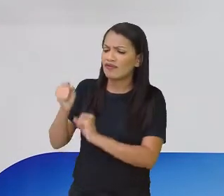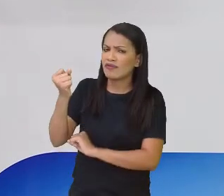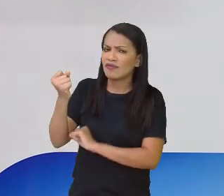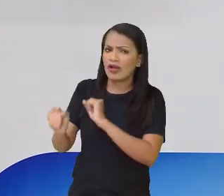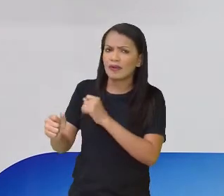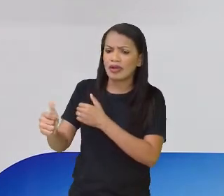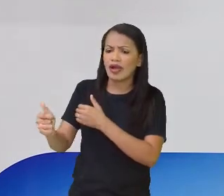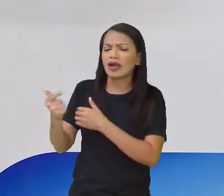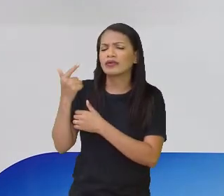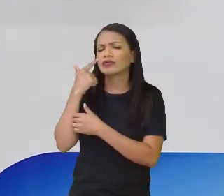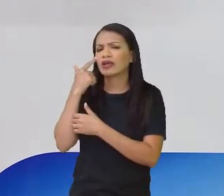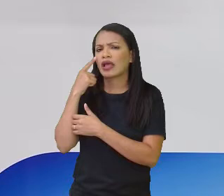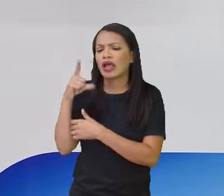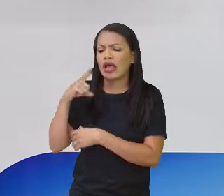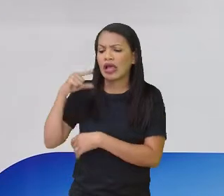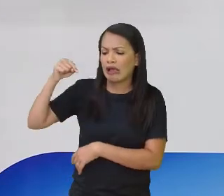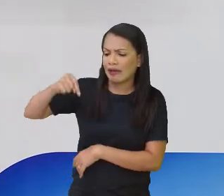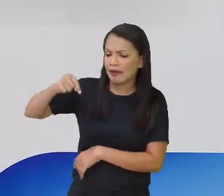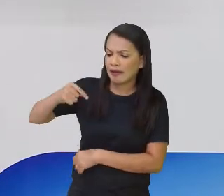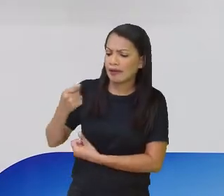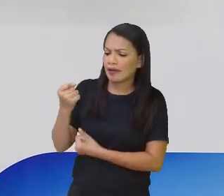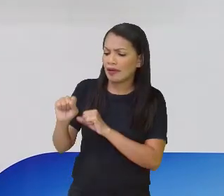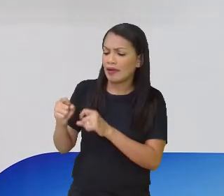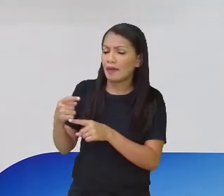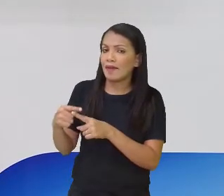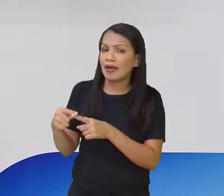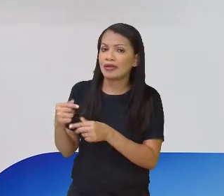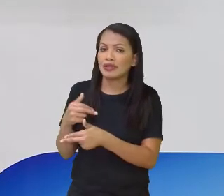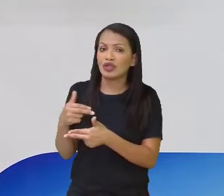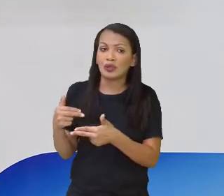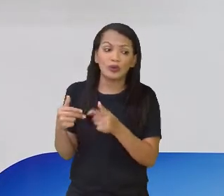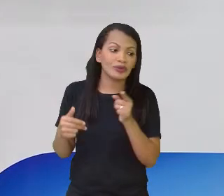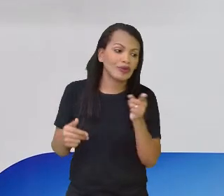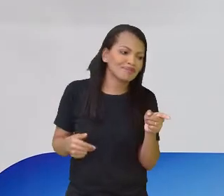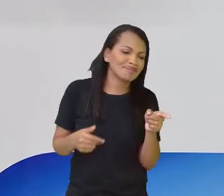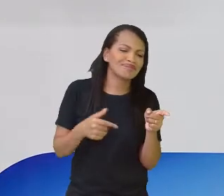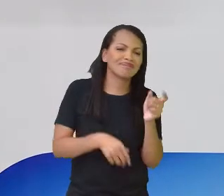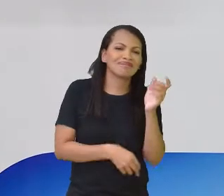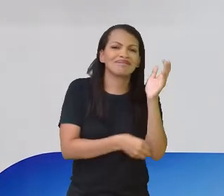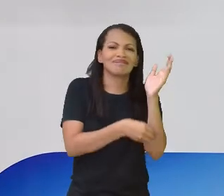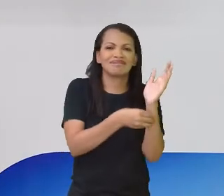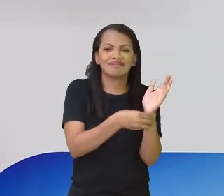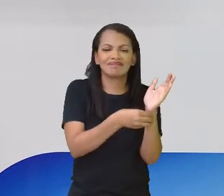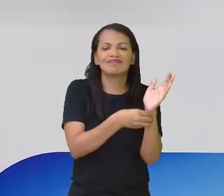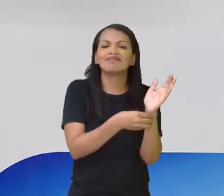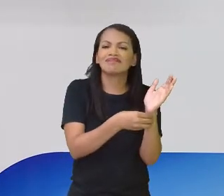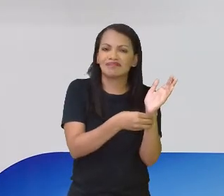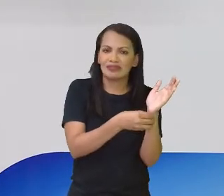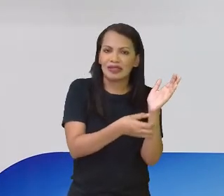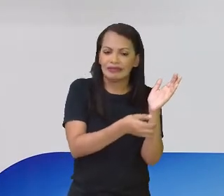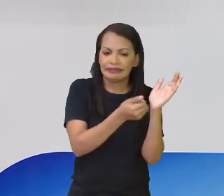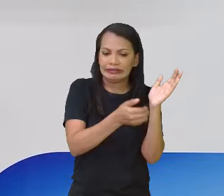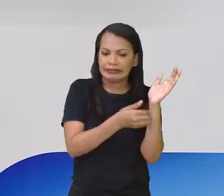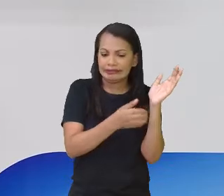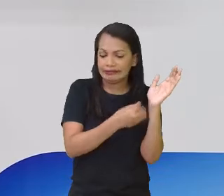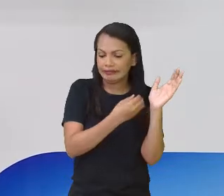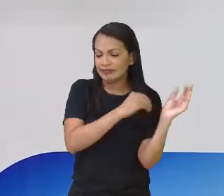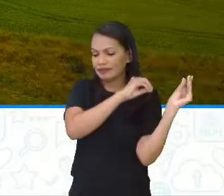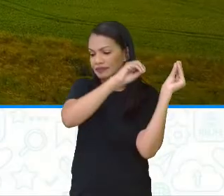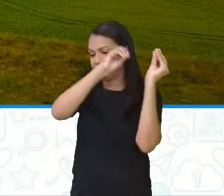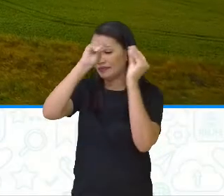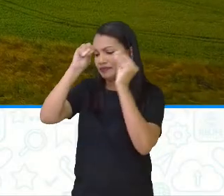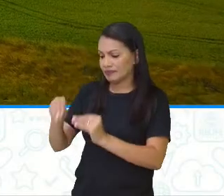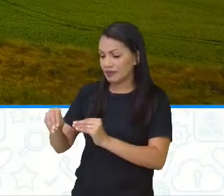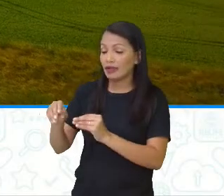funcionando, e ao redor, nessa imagem a gente já percebe aí, ao redor, uma grande área verde. Isso mostra